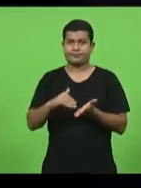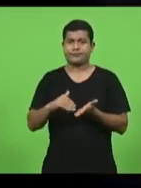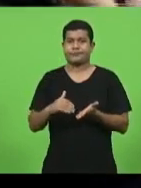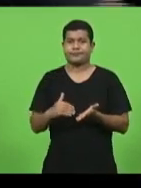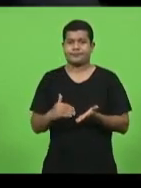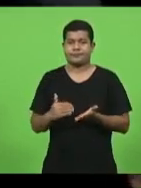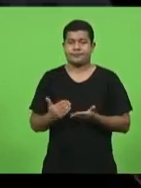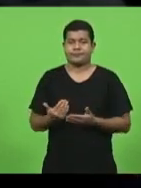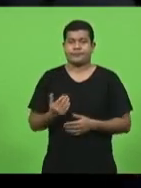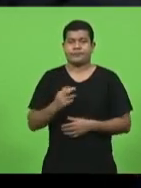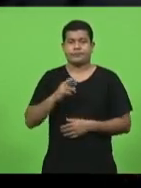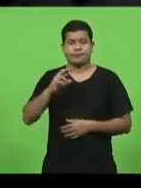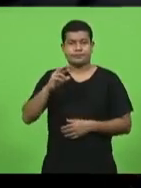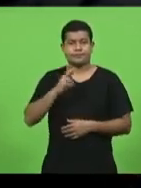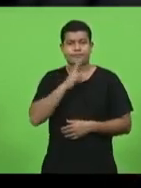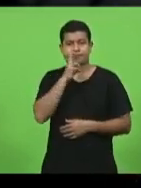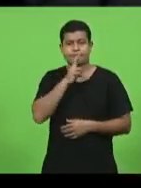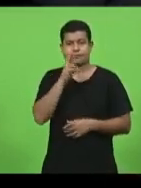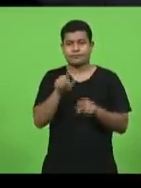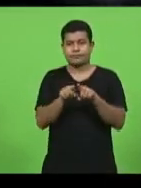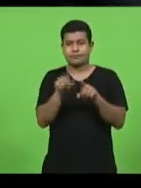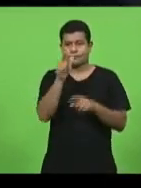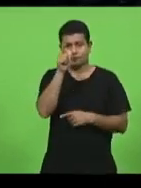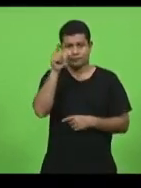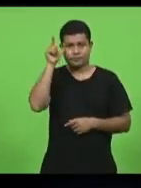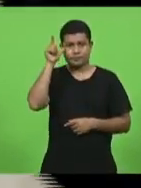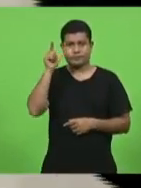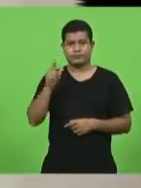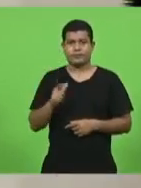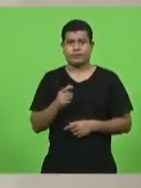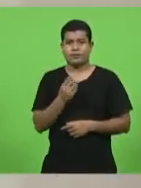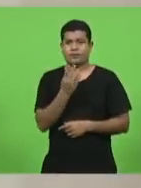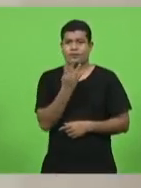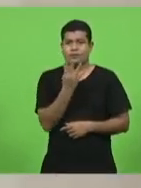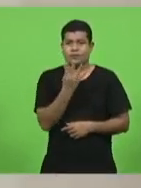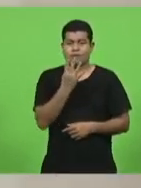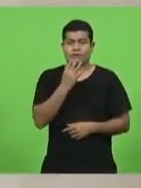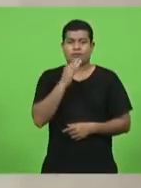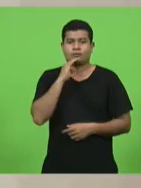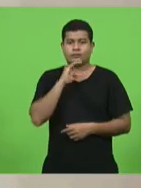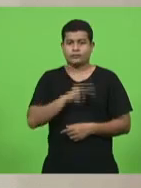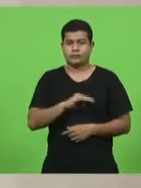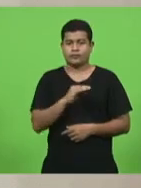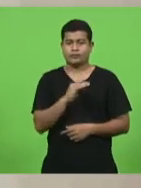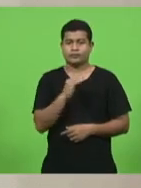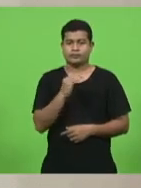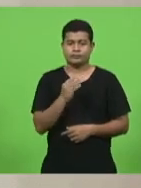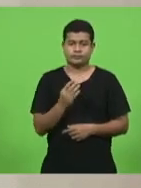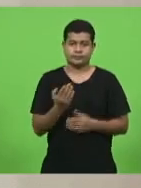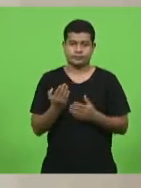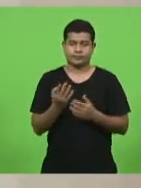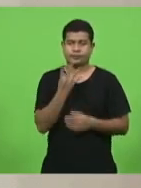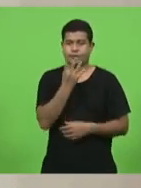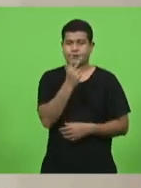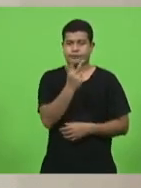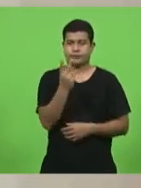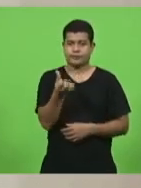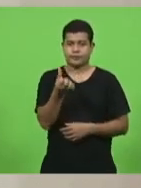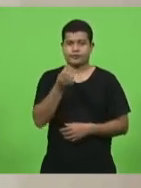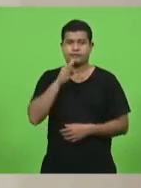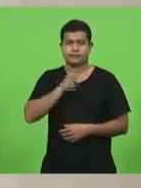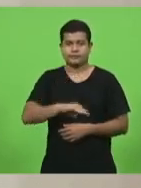deputados Rodrigo Minotto e Laércio Schuster, às 16 horas e 26 minutos do dia 16 de março de